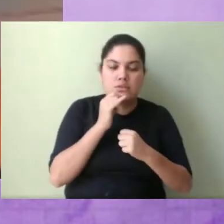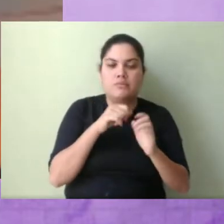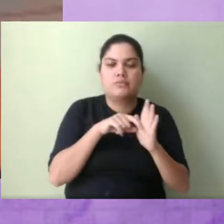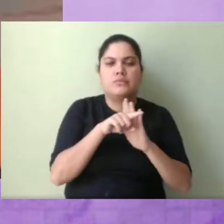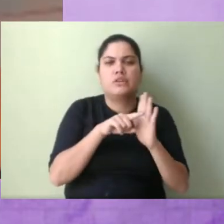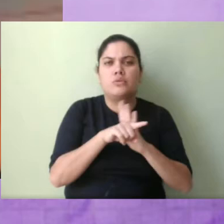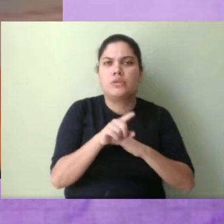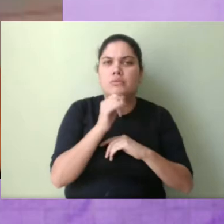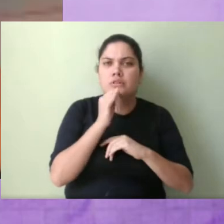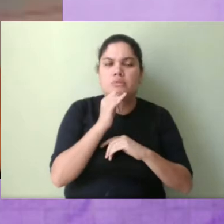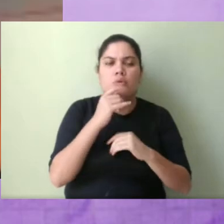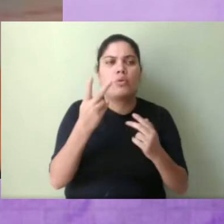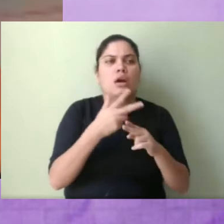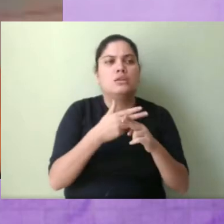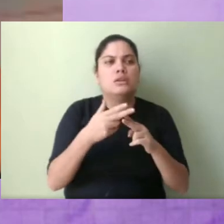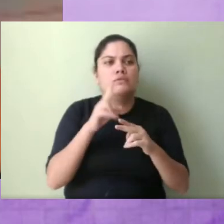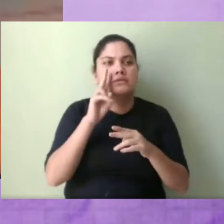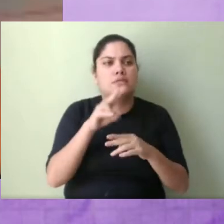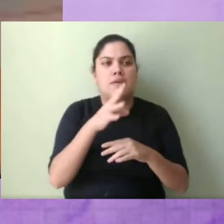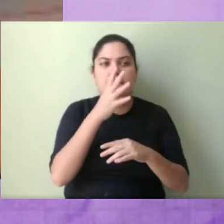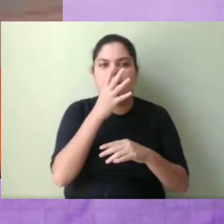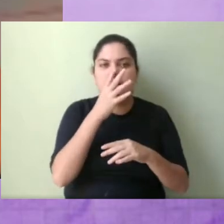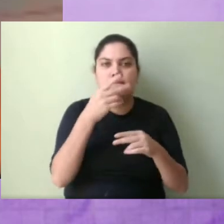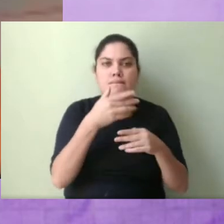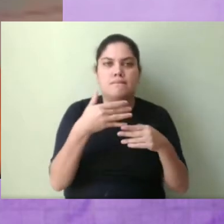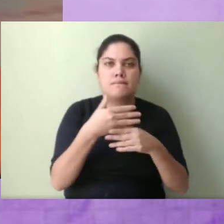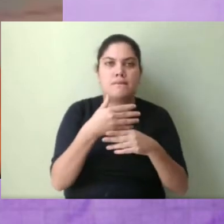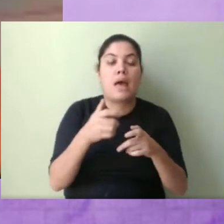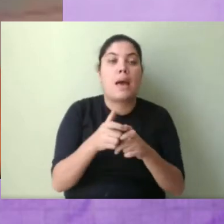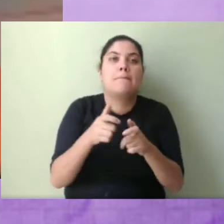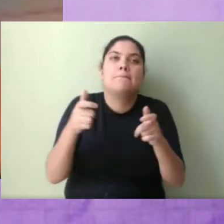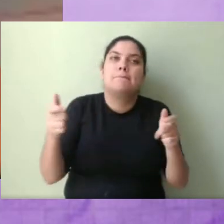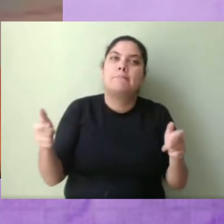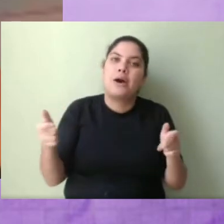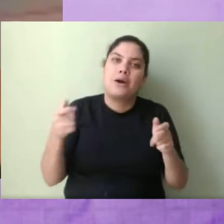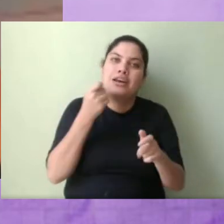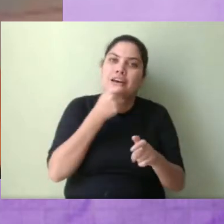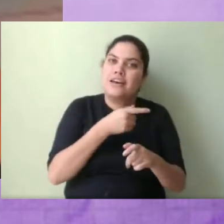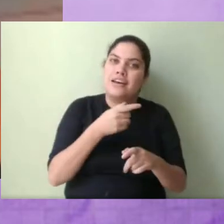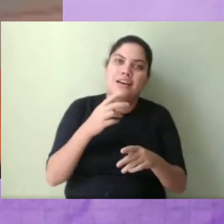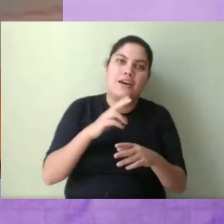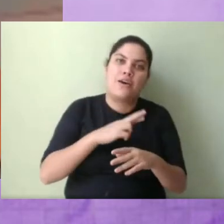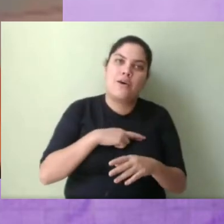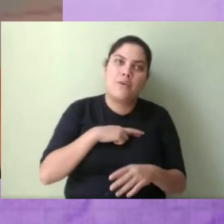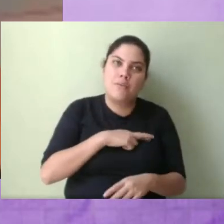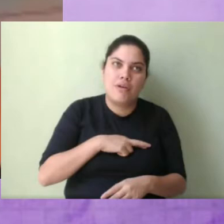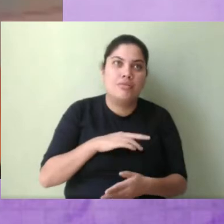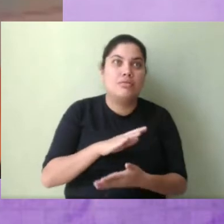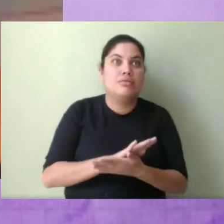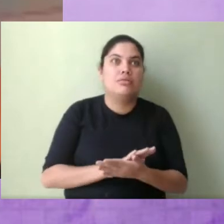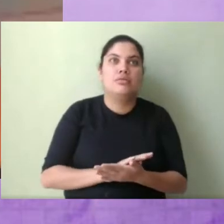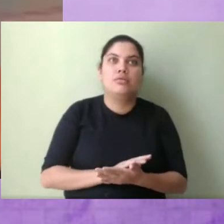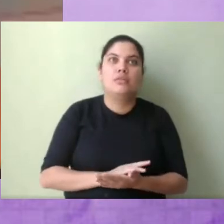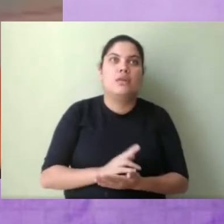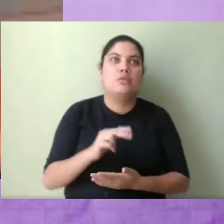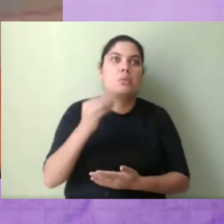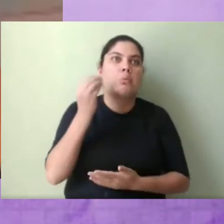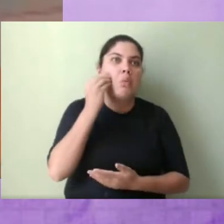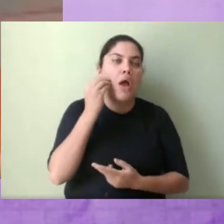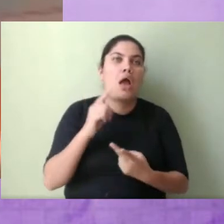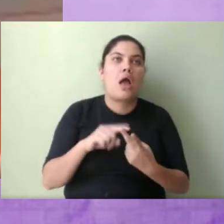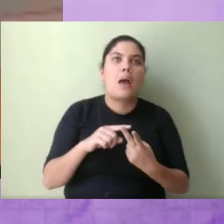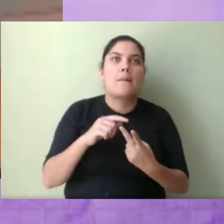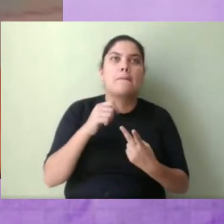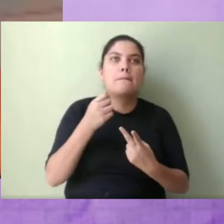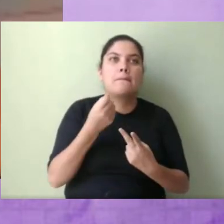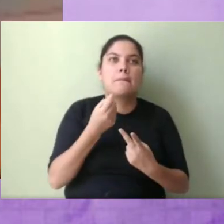mantendo aquilo ali só para conhecer um cara. Essa é a mensagem que essas meninas recebem o tempo inteiro. Se vocês fizerem uma enquete assim, qual o filme ou a série que você